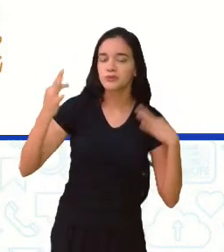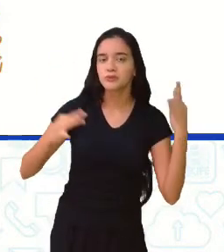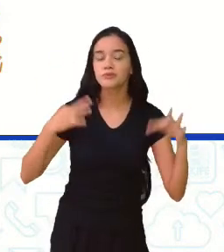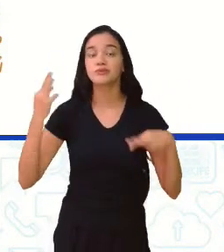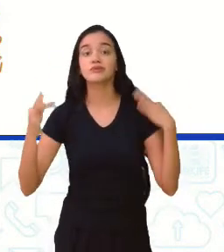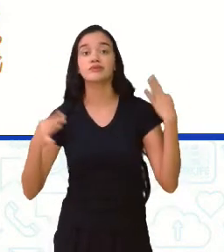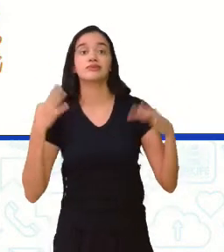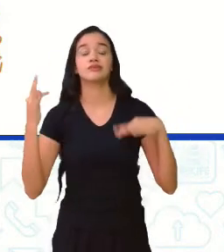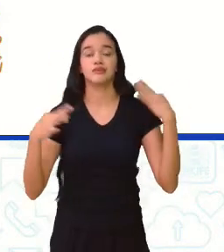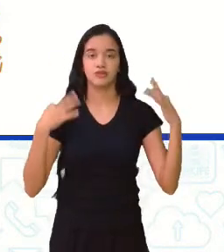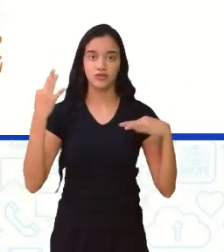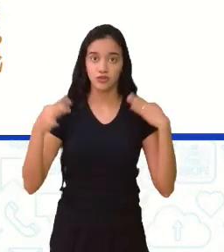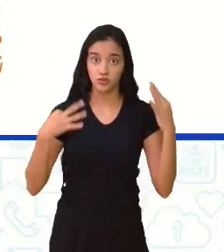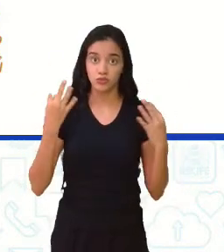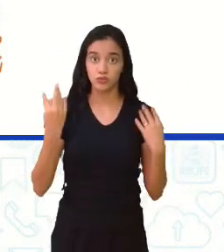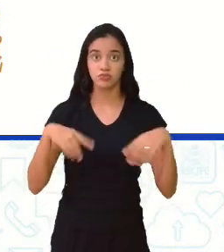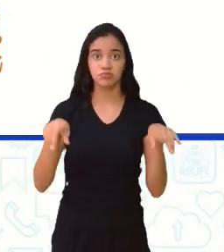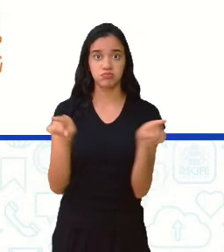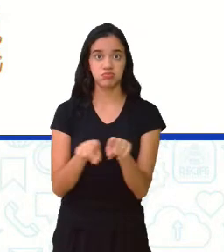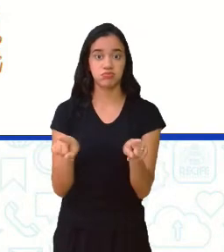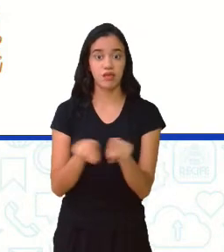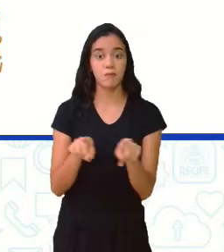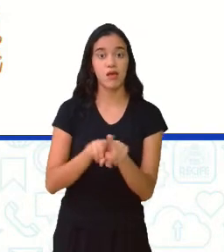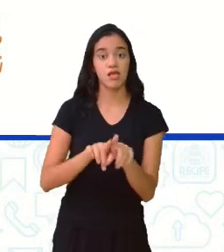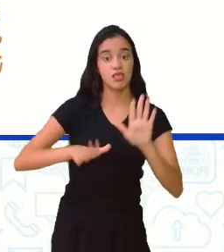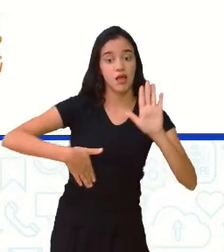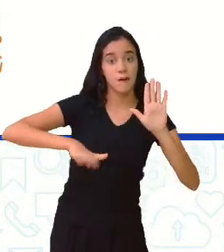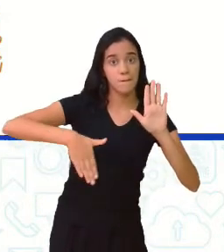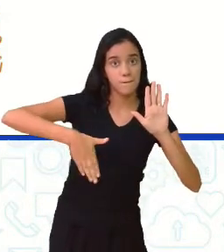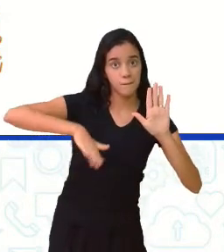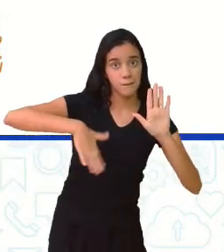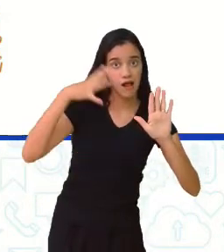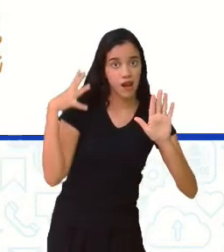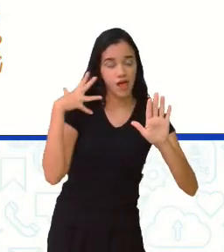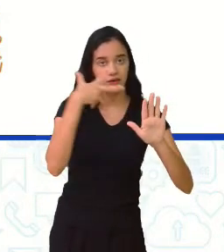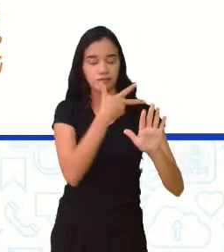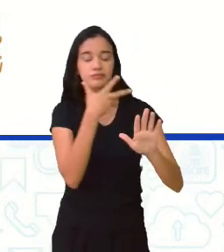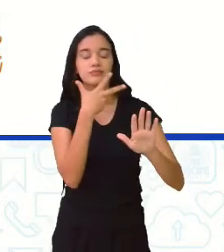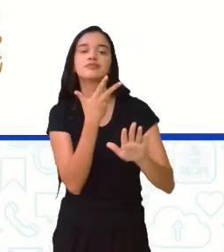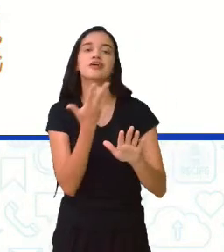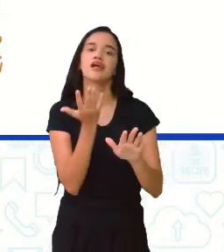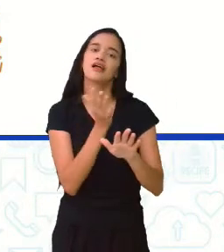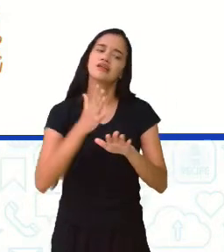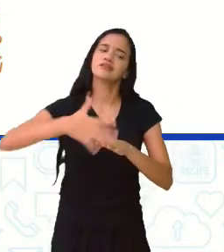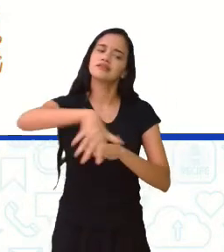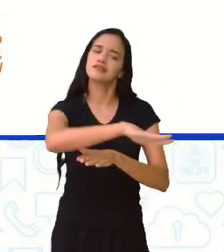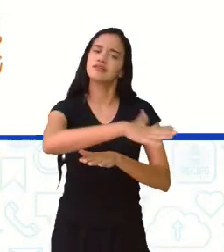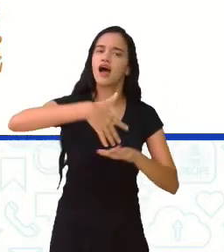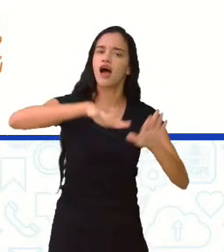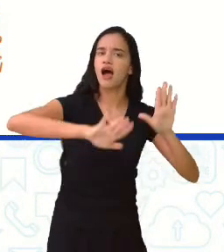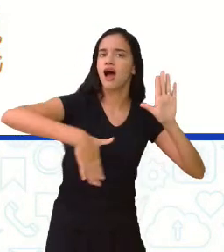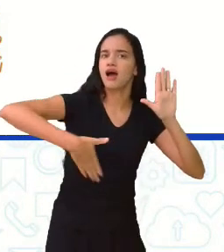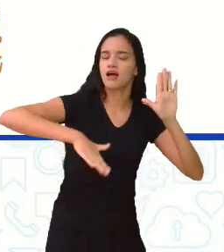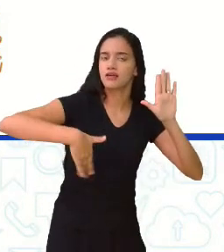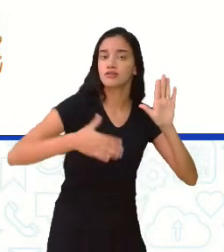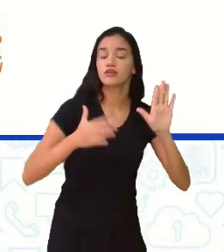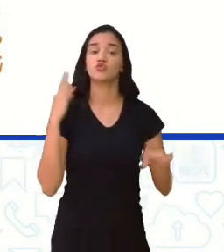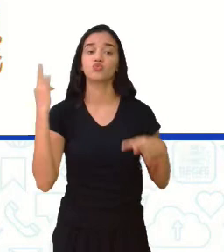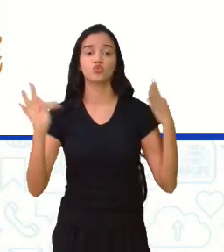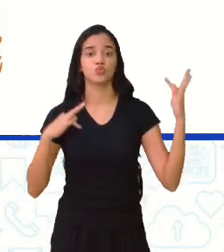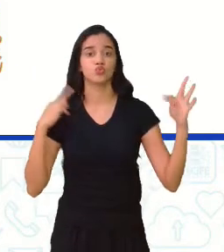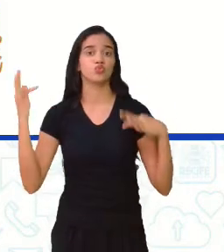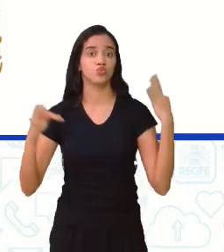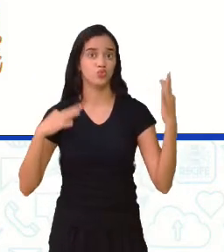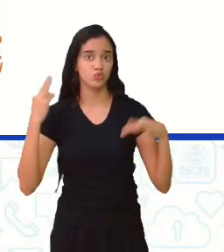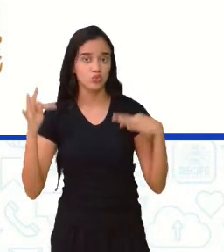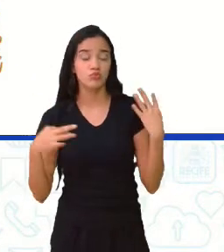regiões costeiras, que se destacam pela beleza de suas praias. Nessas regiões, o turismo é responsável por grande parte